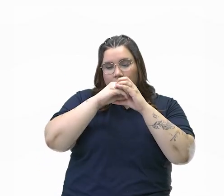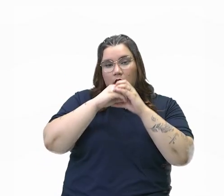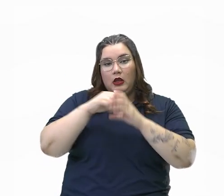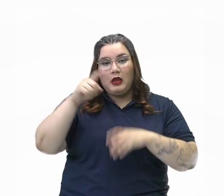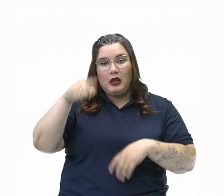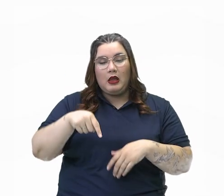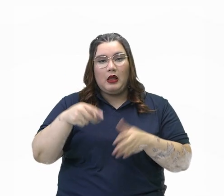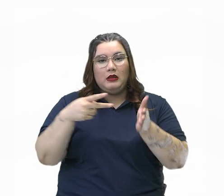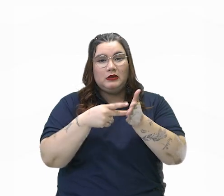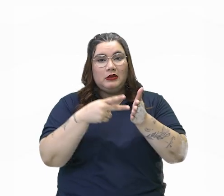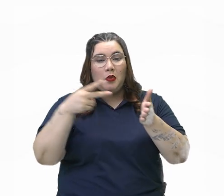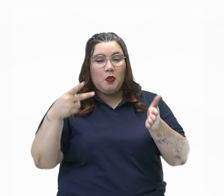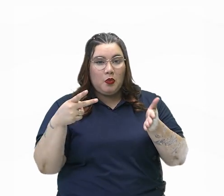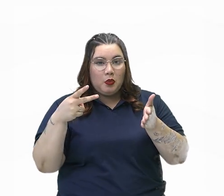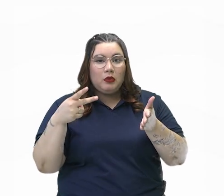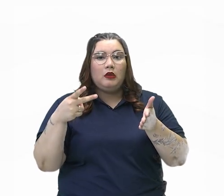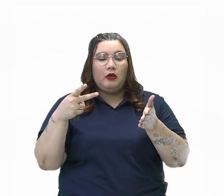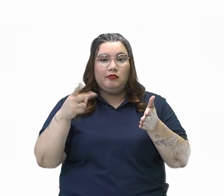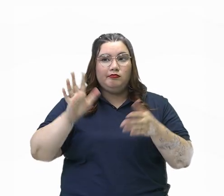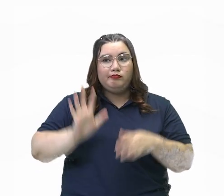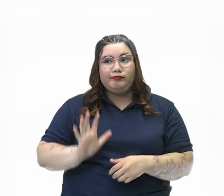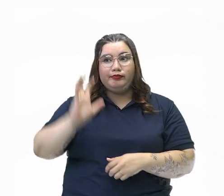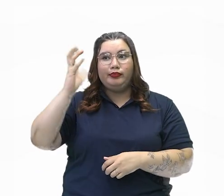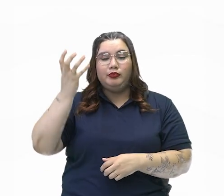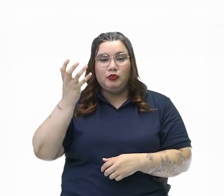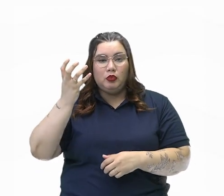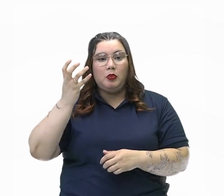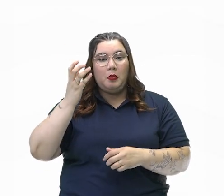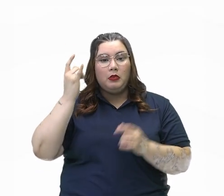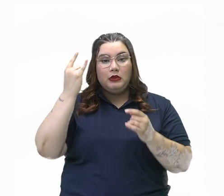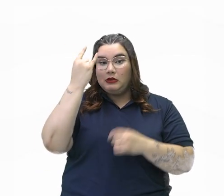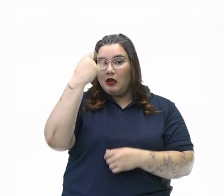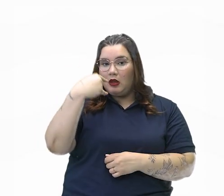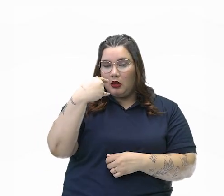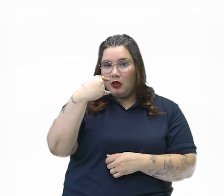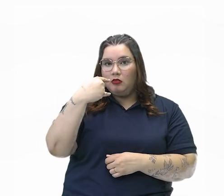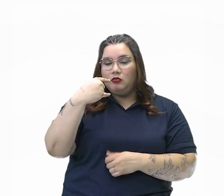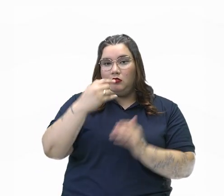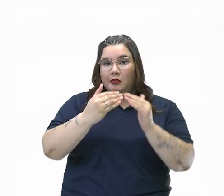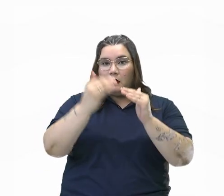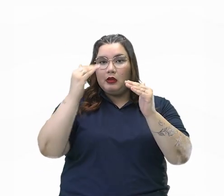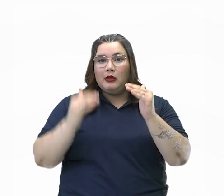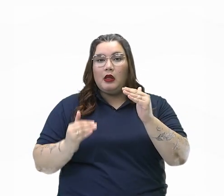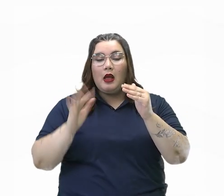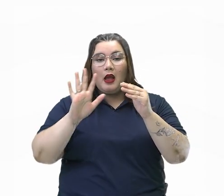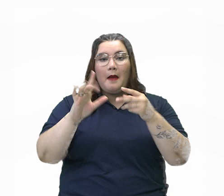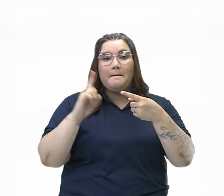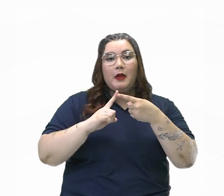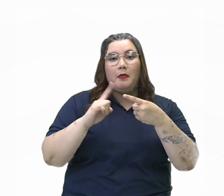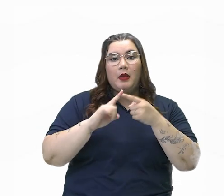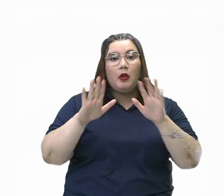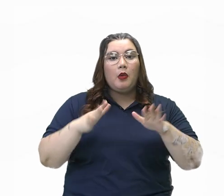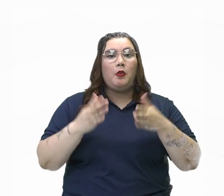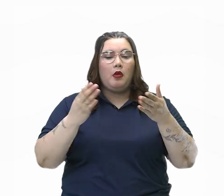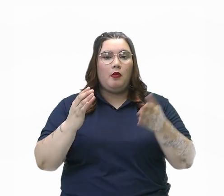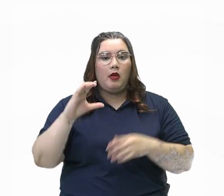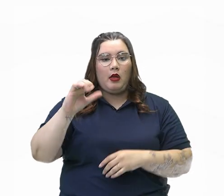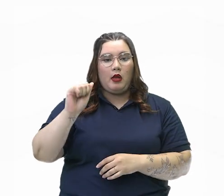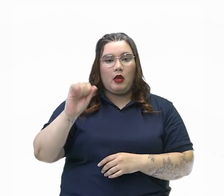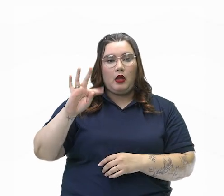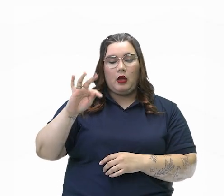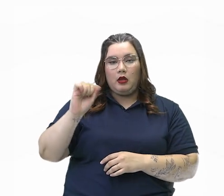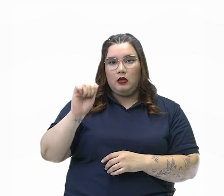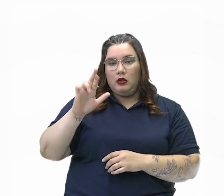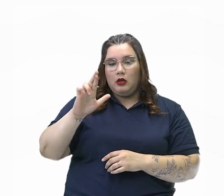a segunda causa de cegueira, atrás apenas da catarata, que é um